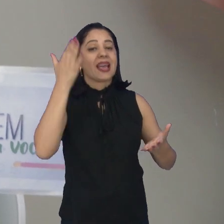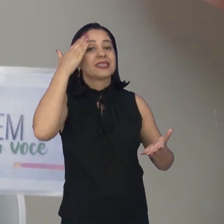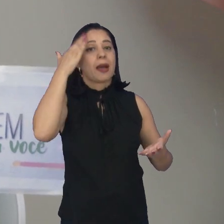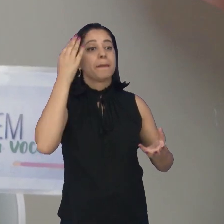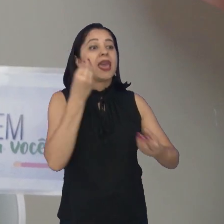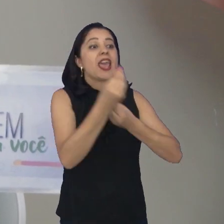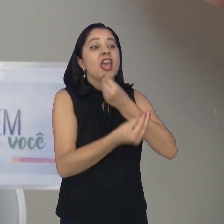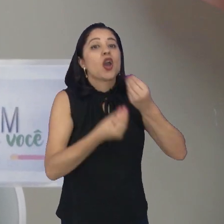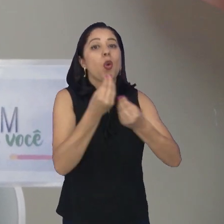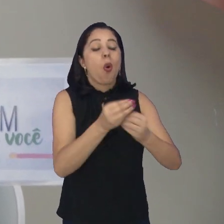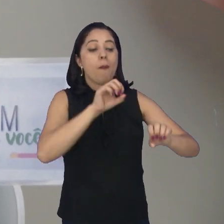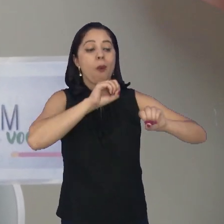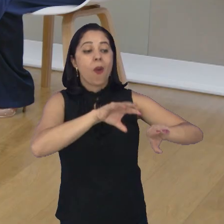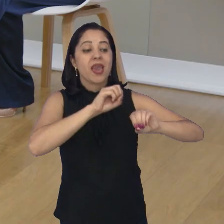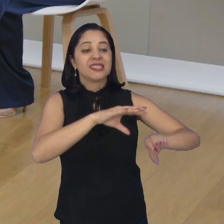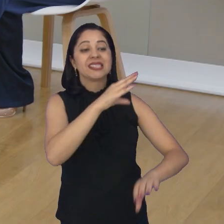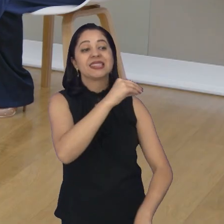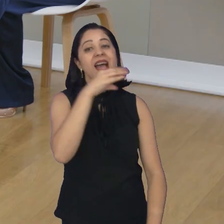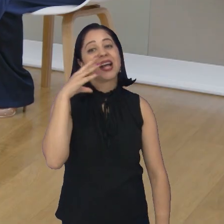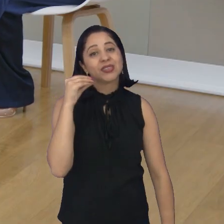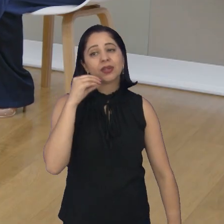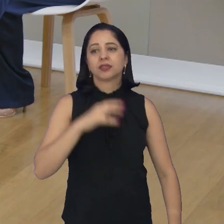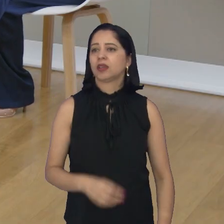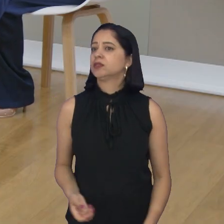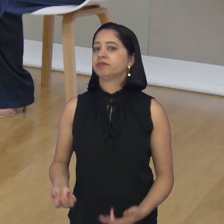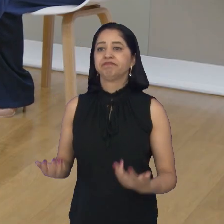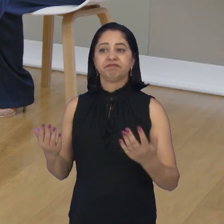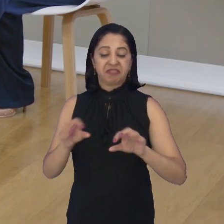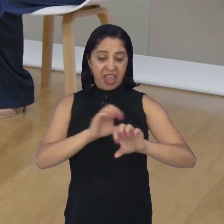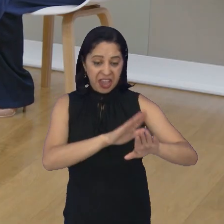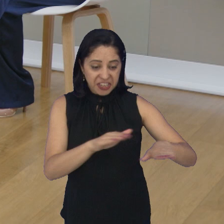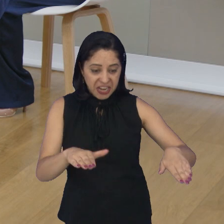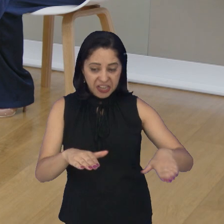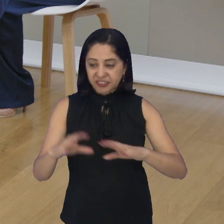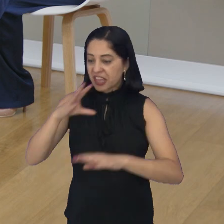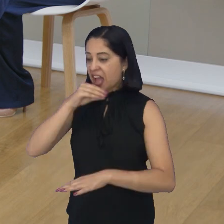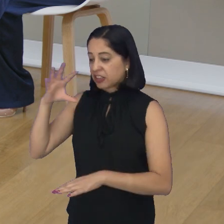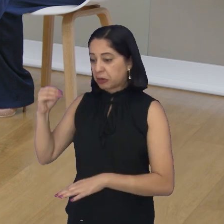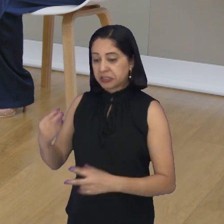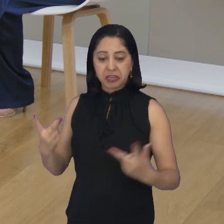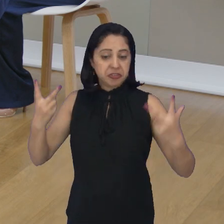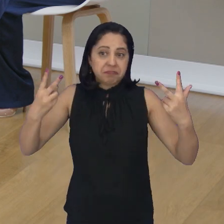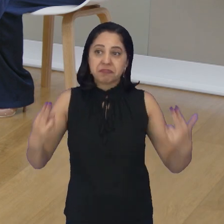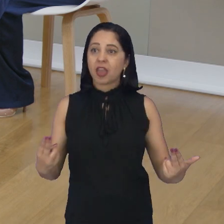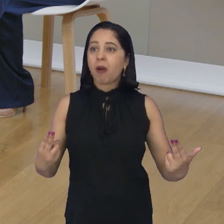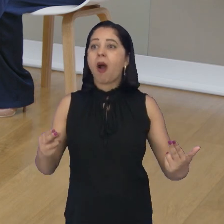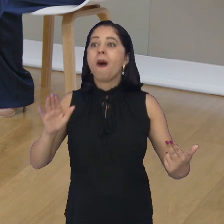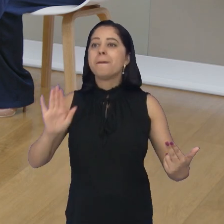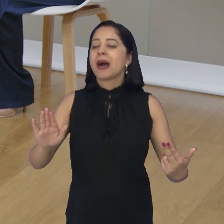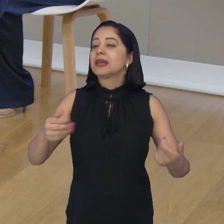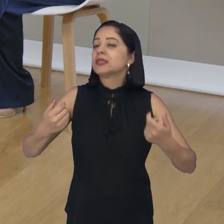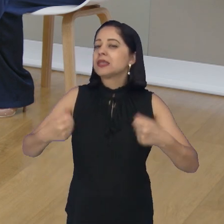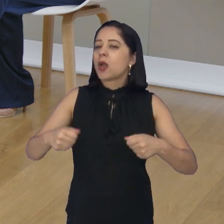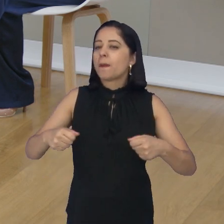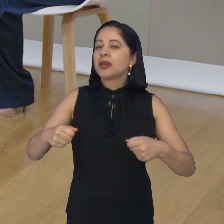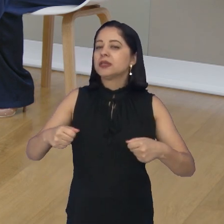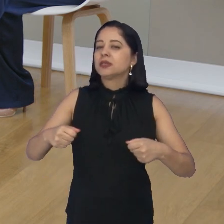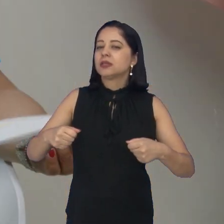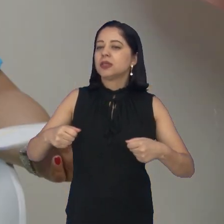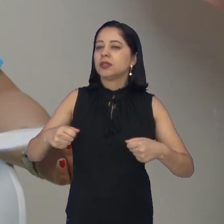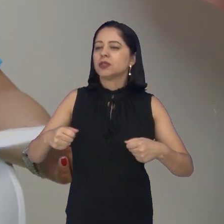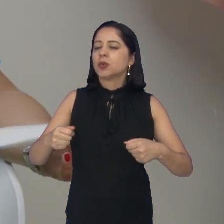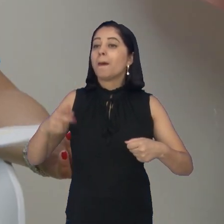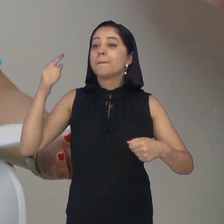positiva nessa turma? Da mesma maneira que a gente aplica para as crianças. Primeira infância. Mas eu preciso conhecer o que esperar da